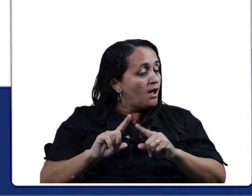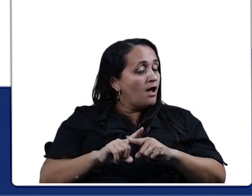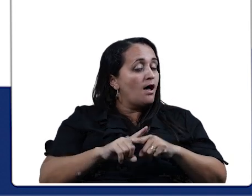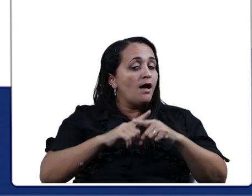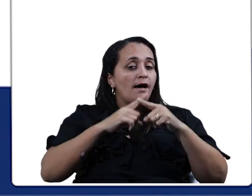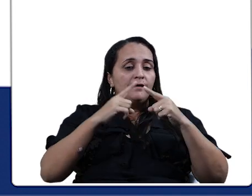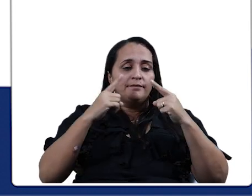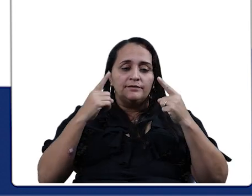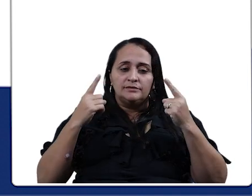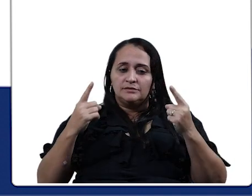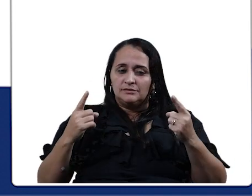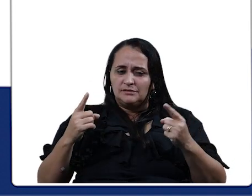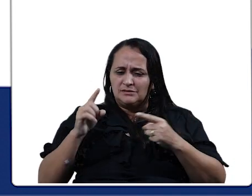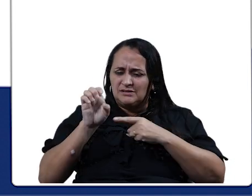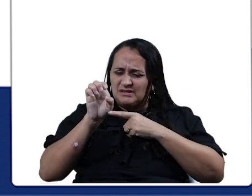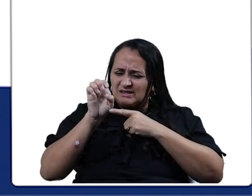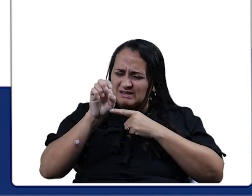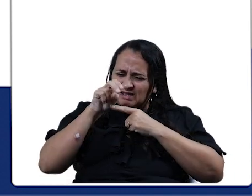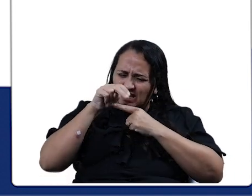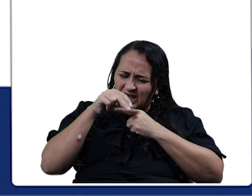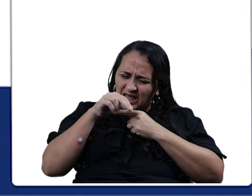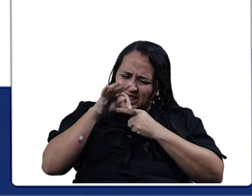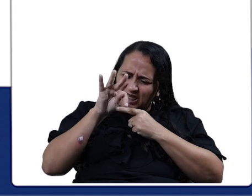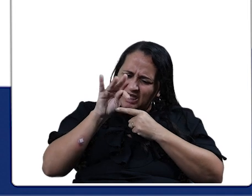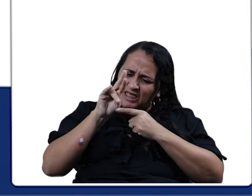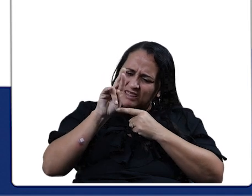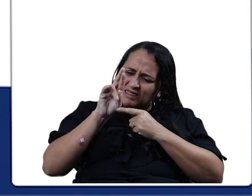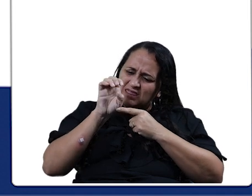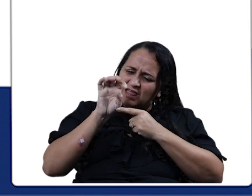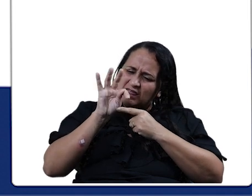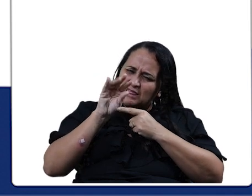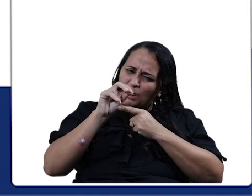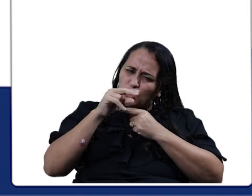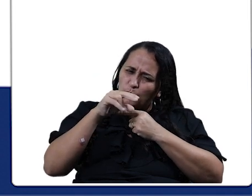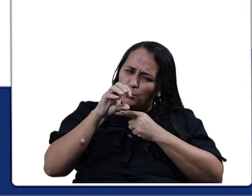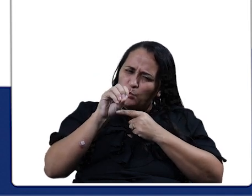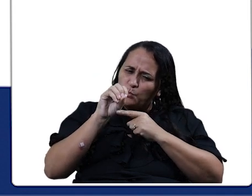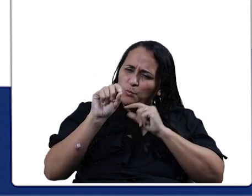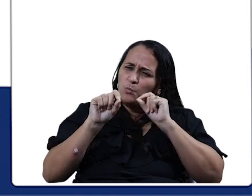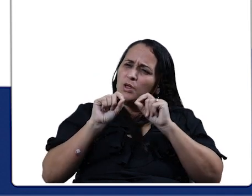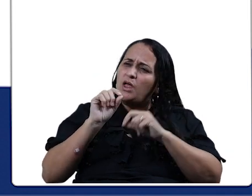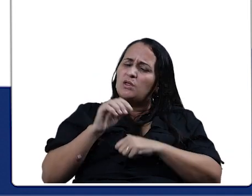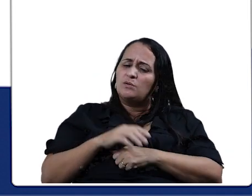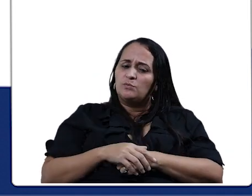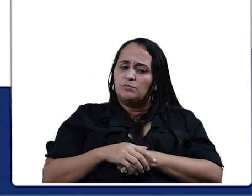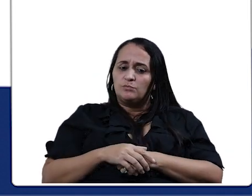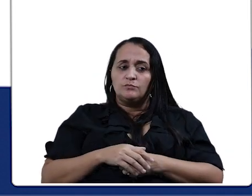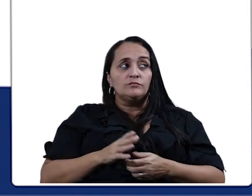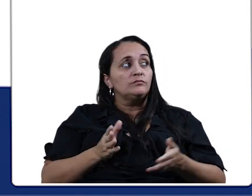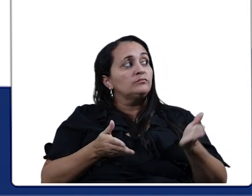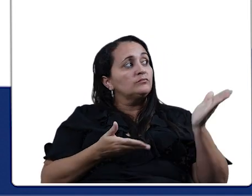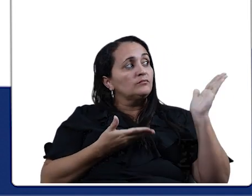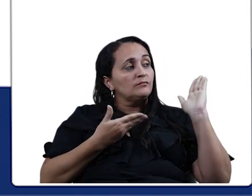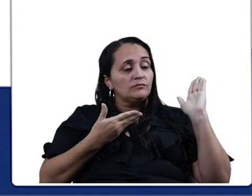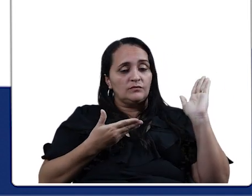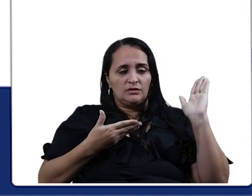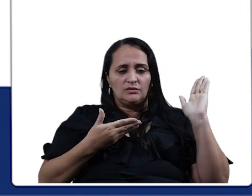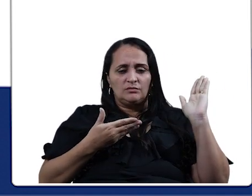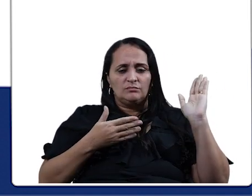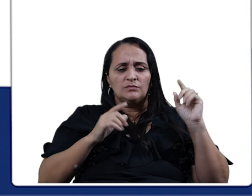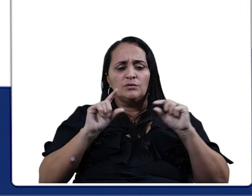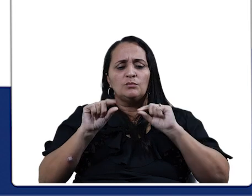Entretanto, que aí que começa a pergunta. No ábaco da figura,